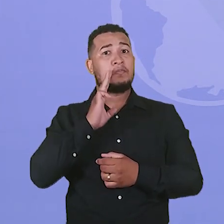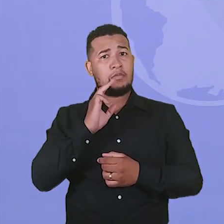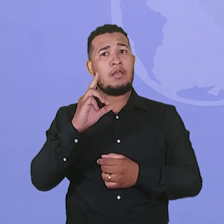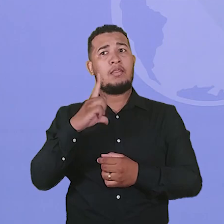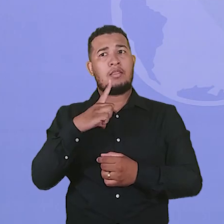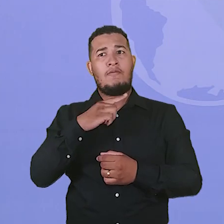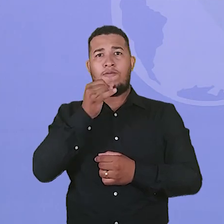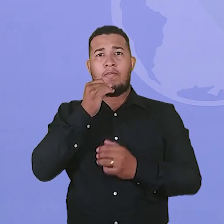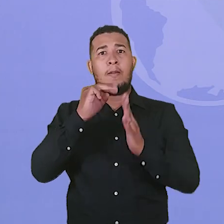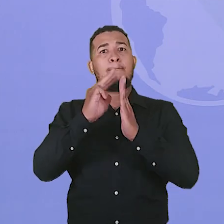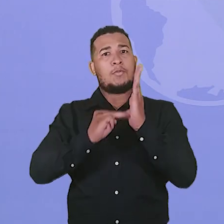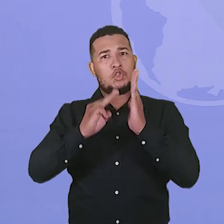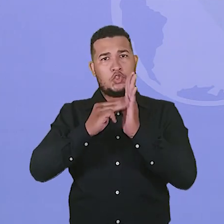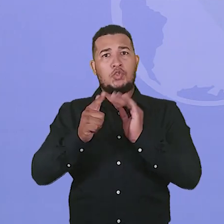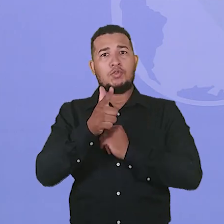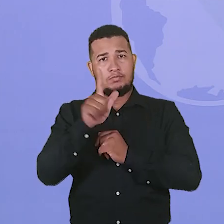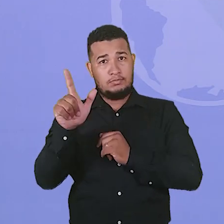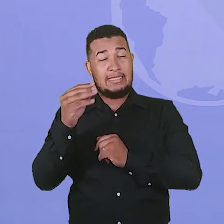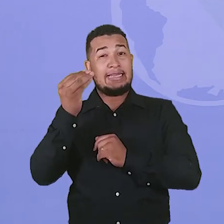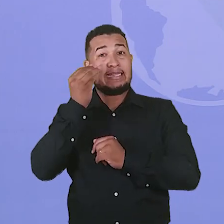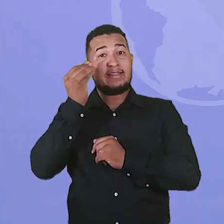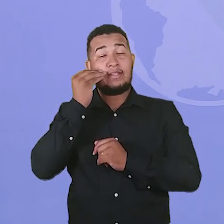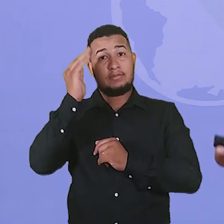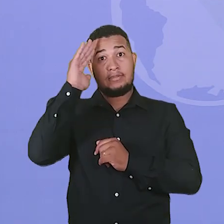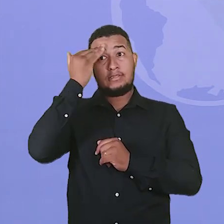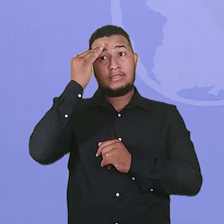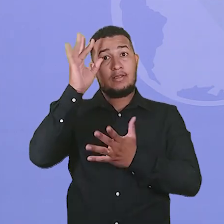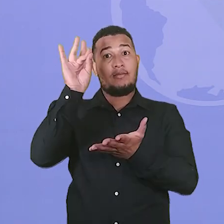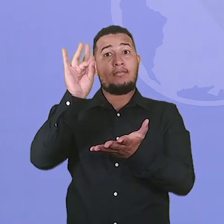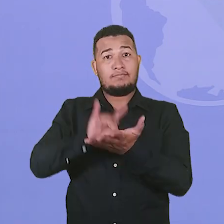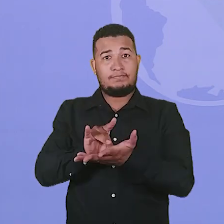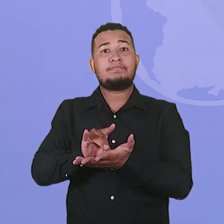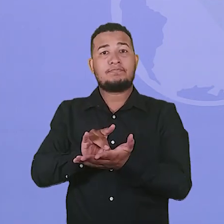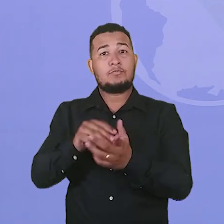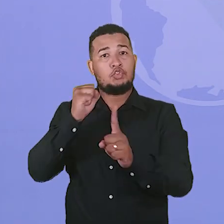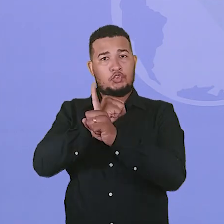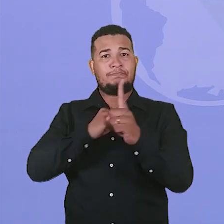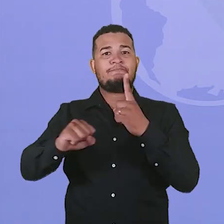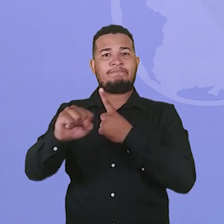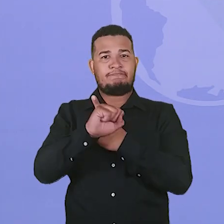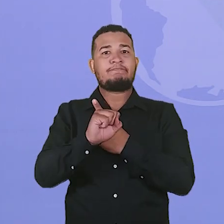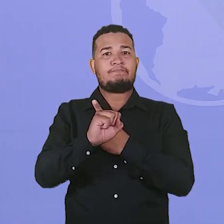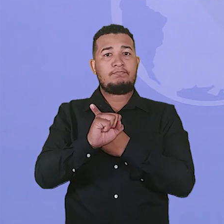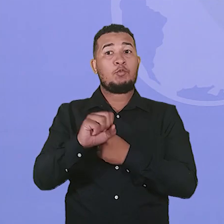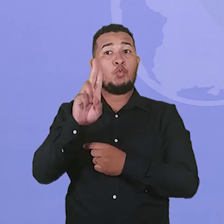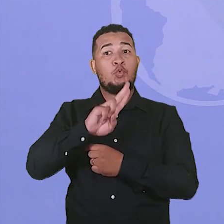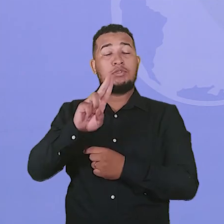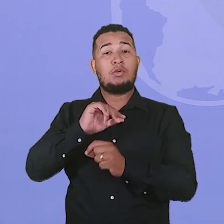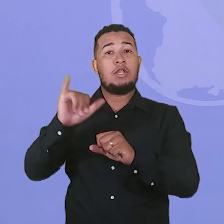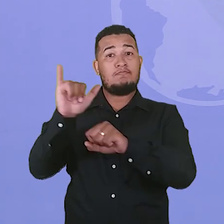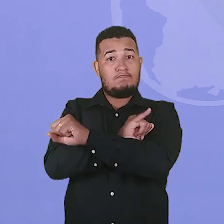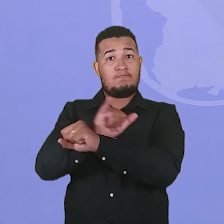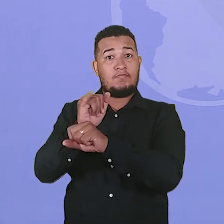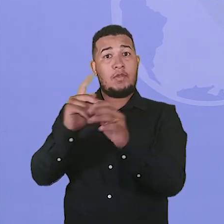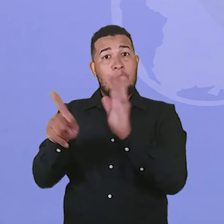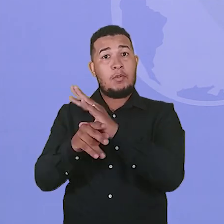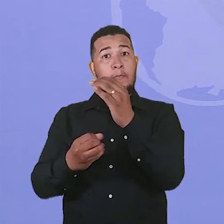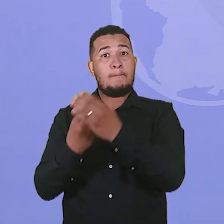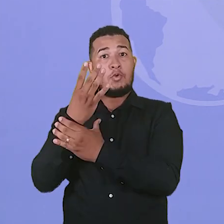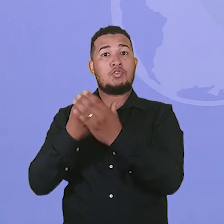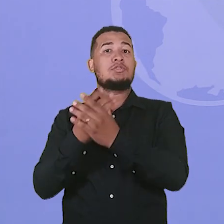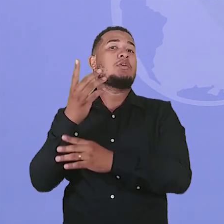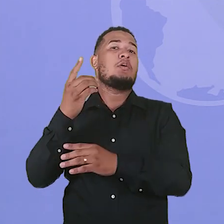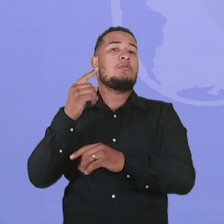monta uma metodologia pensando em entender a realidade social a partir das condições de